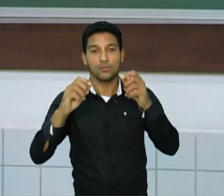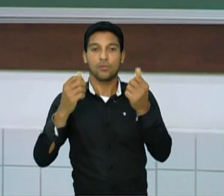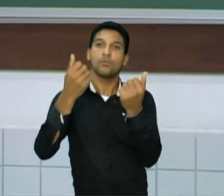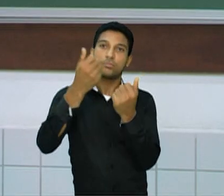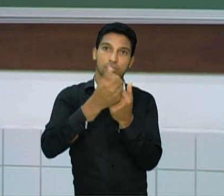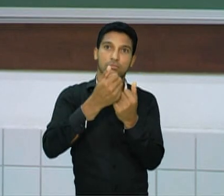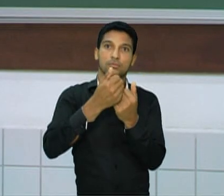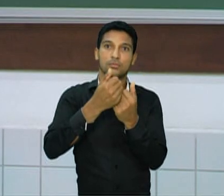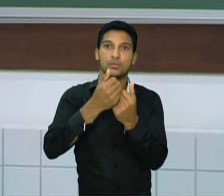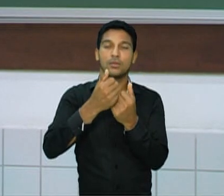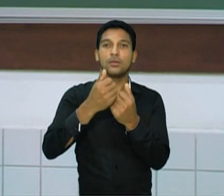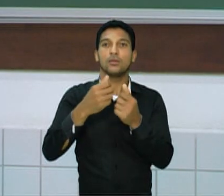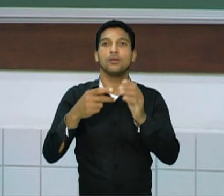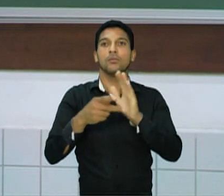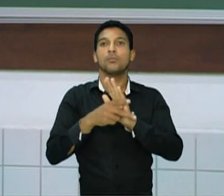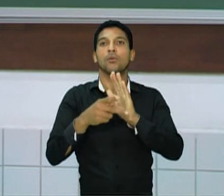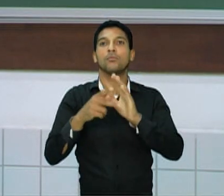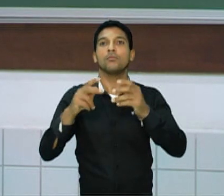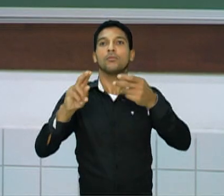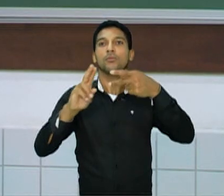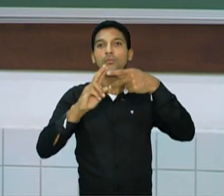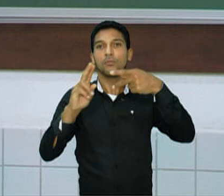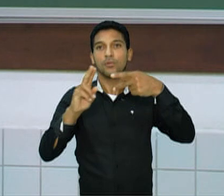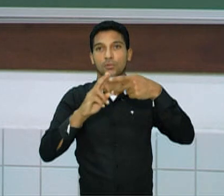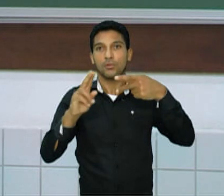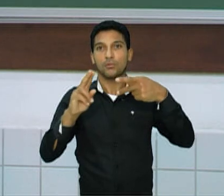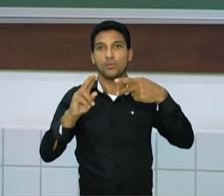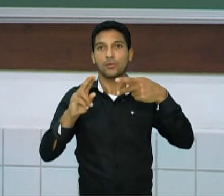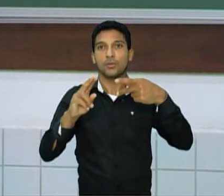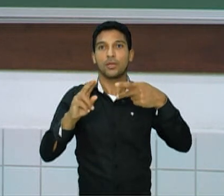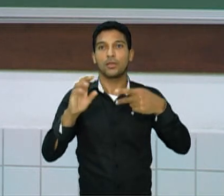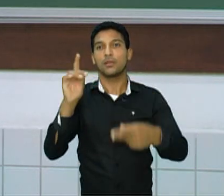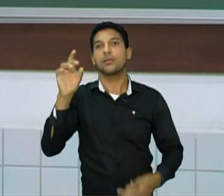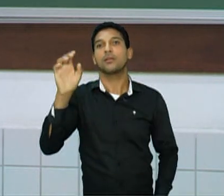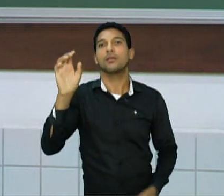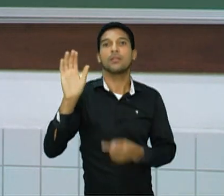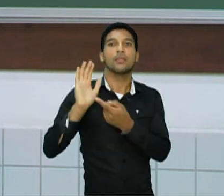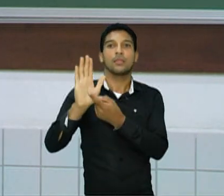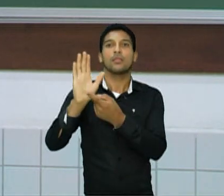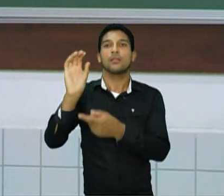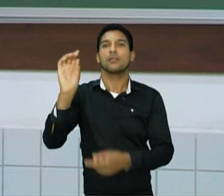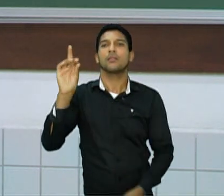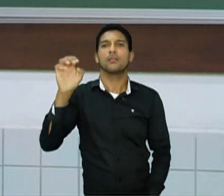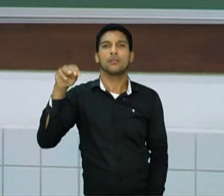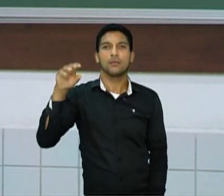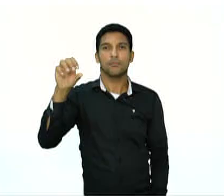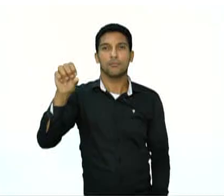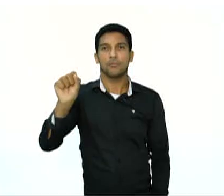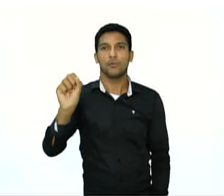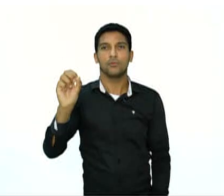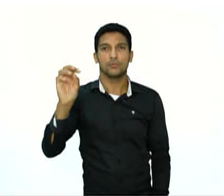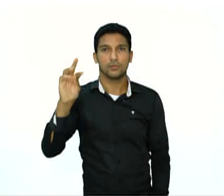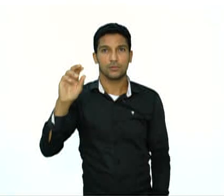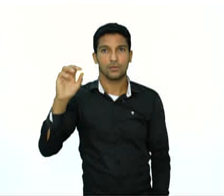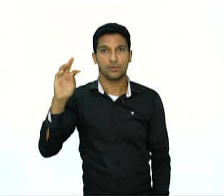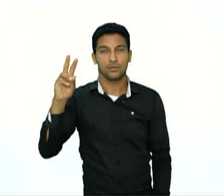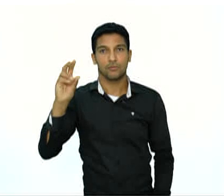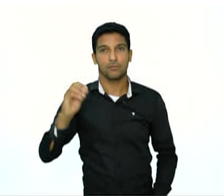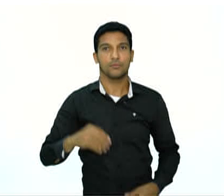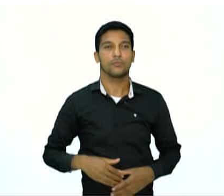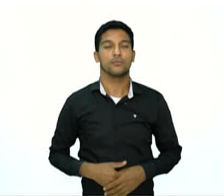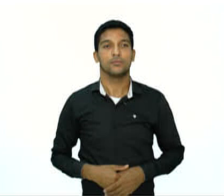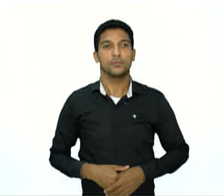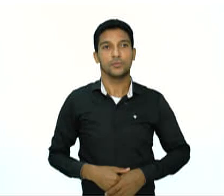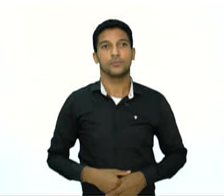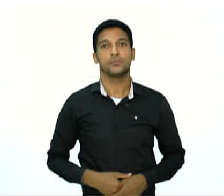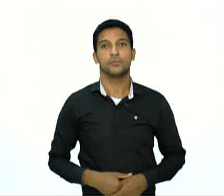demonstrativo, você só precisa saber que é isso. Já está enjoado de ouvir, né? Ou seja, para saber se é uma subordinada